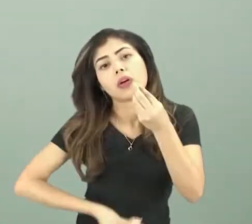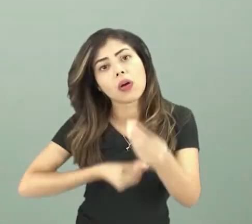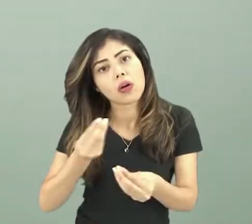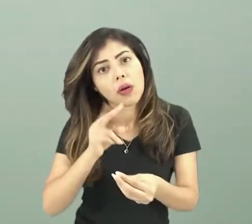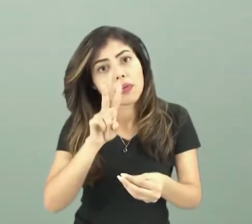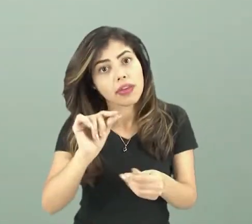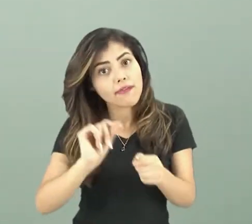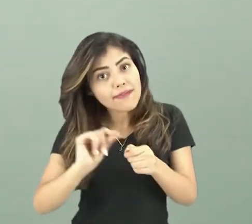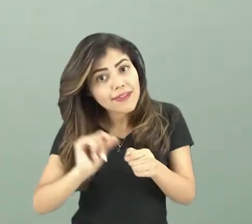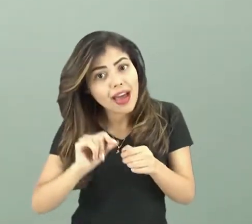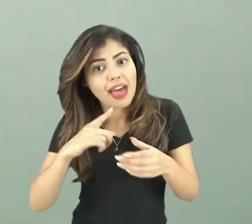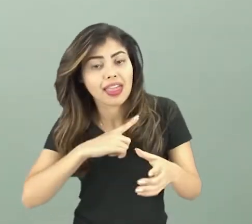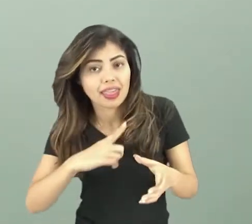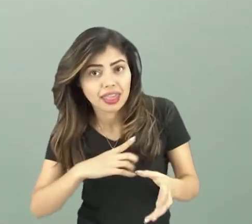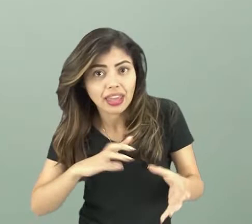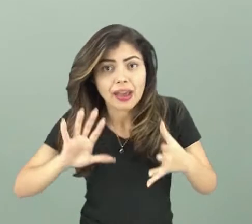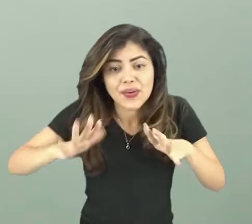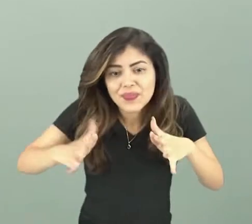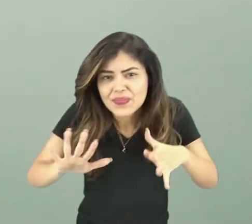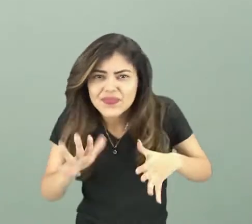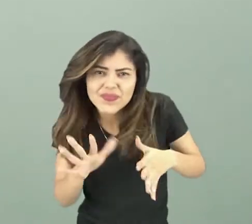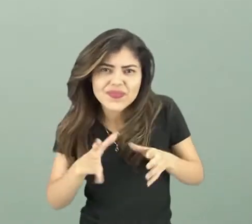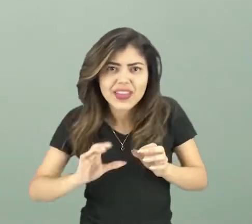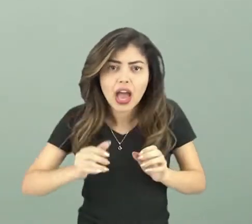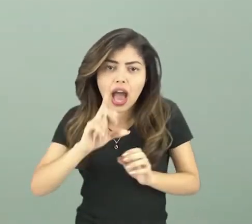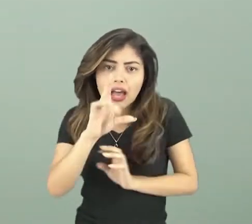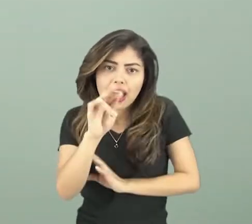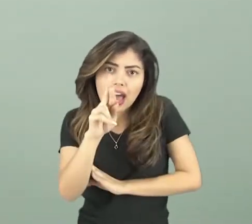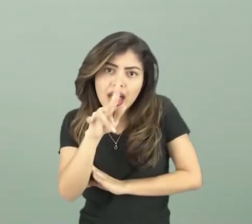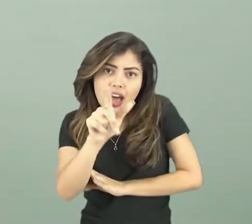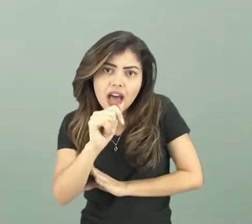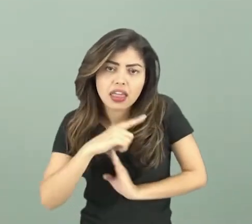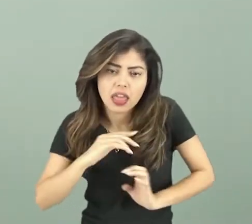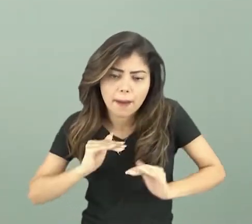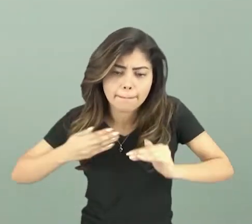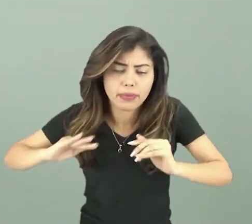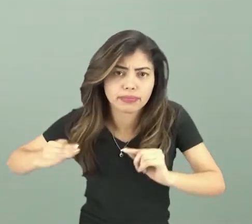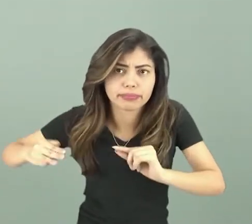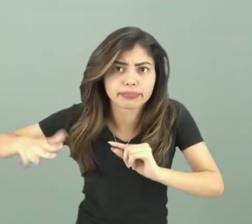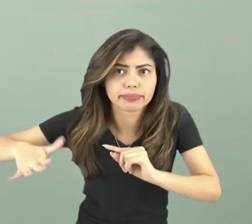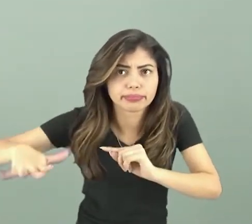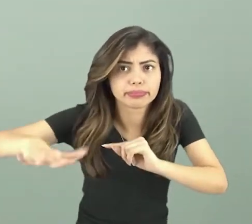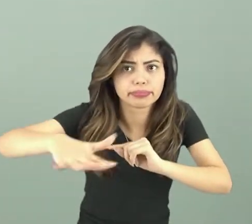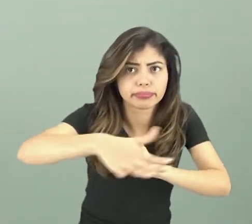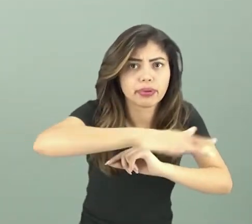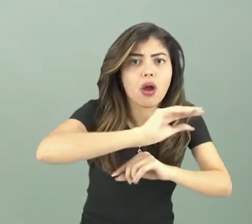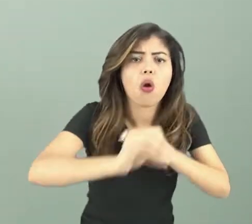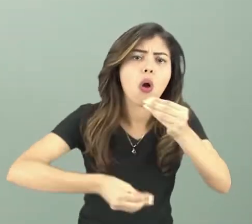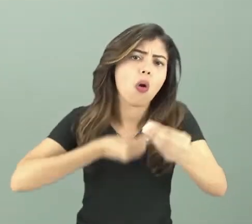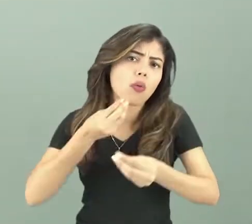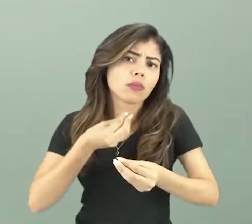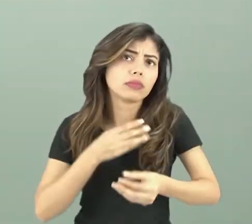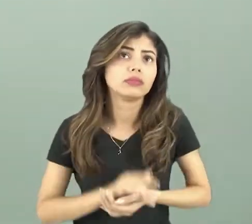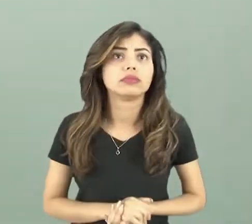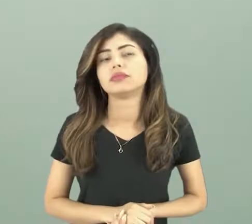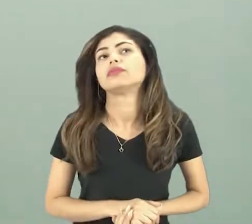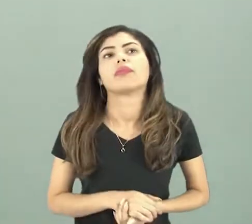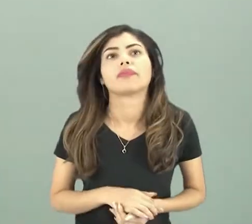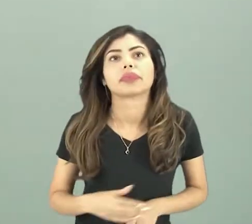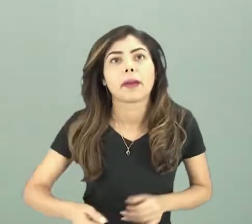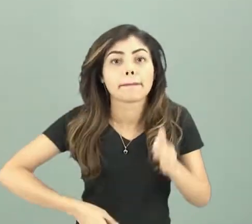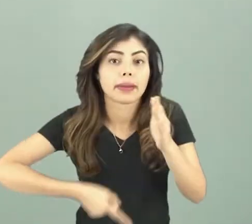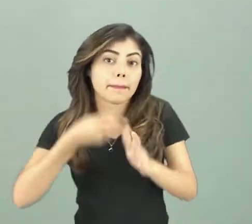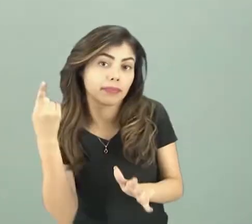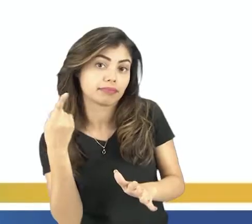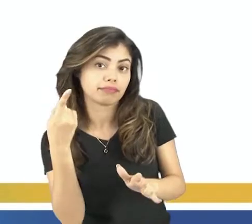campo magnético quando essas cargas vão se deslocar em um condutor? Ok? Primeiro você tem que entender